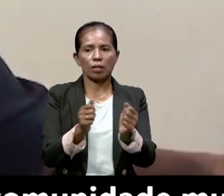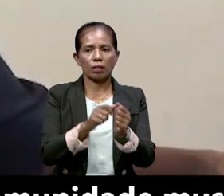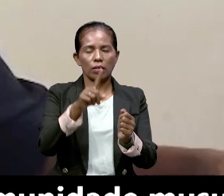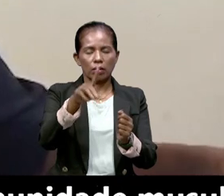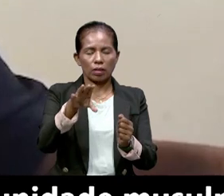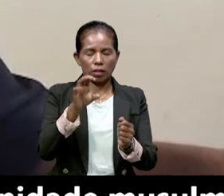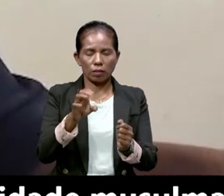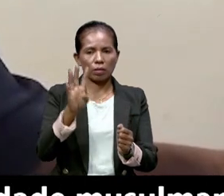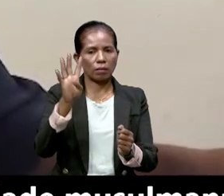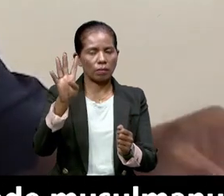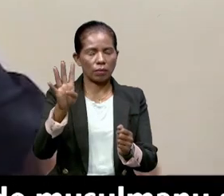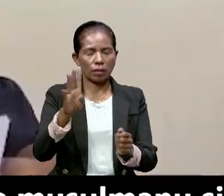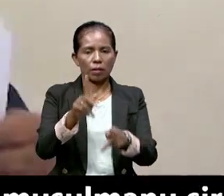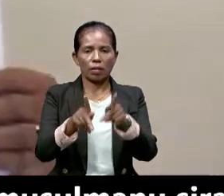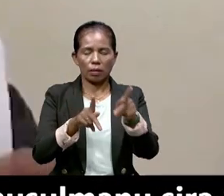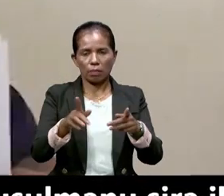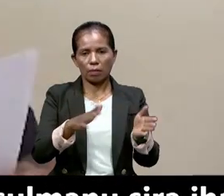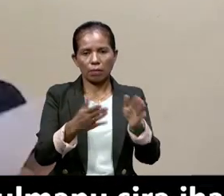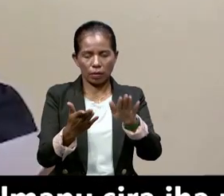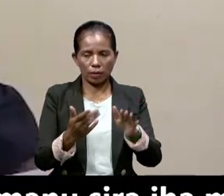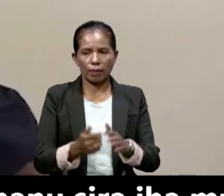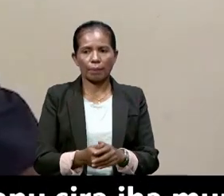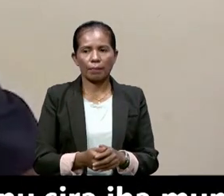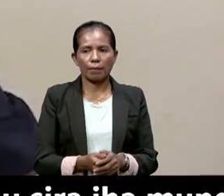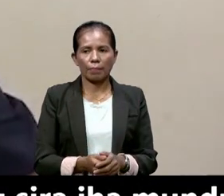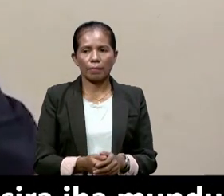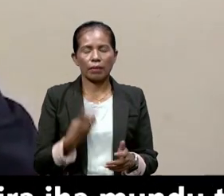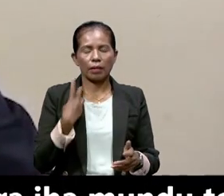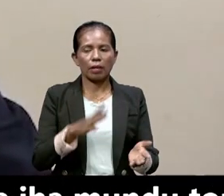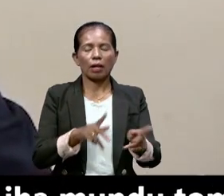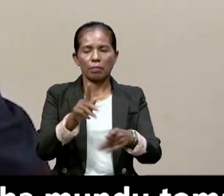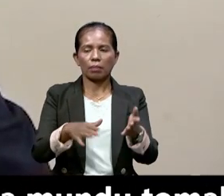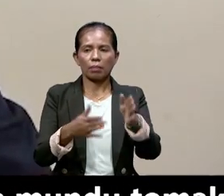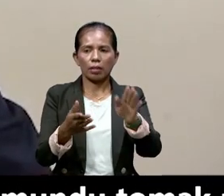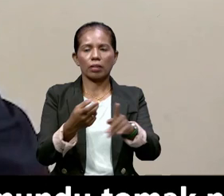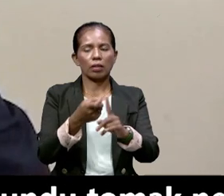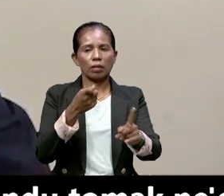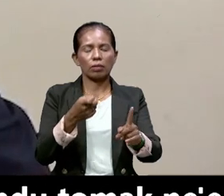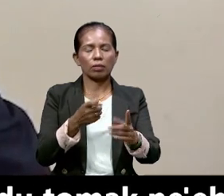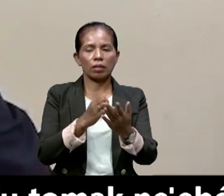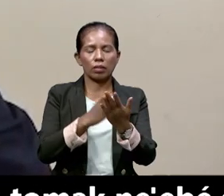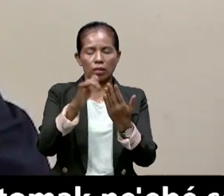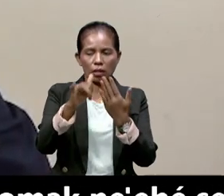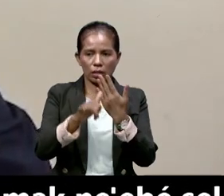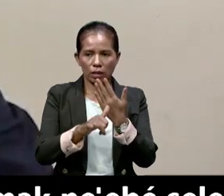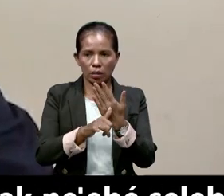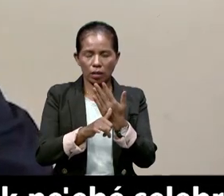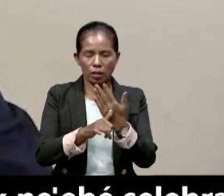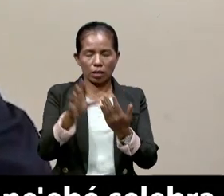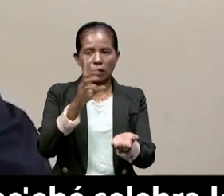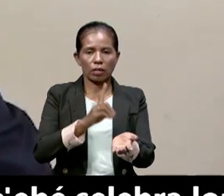104 pessoas tem. Né, mas ita besara, mate sirene, maio si janeiro, iha be